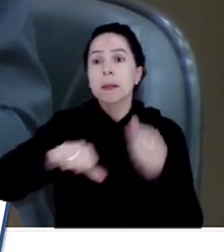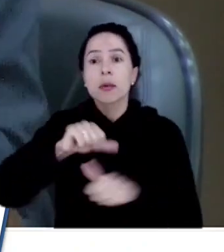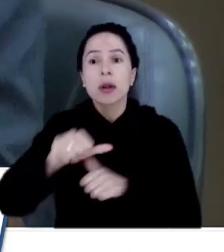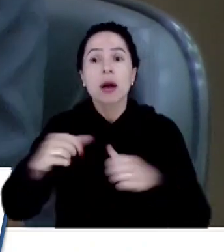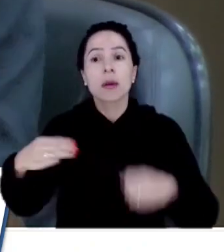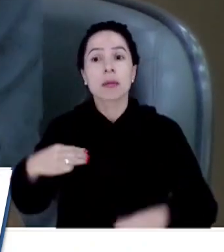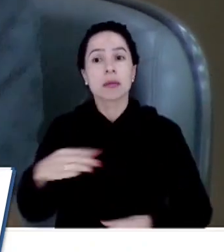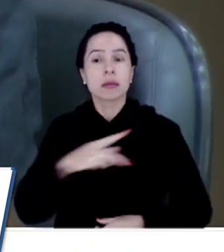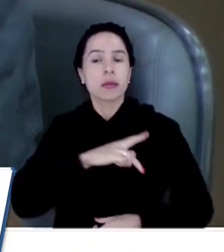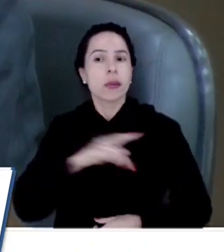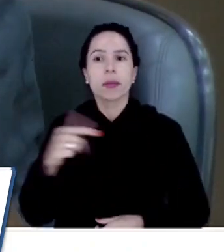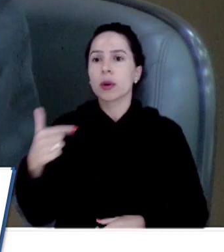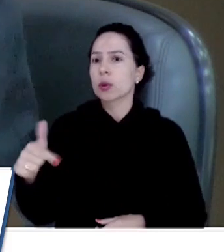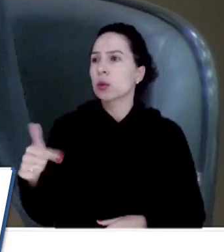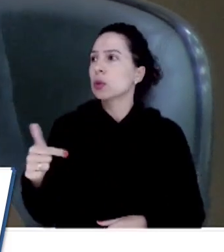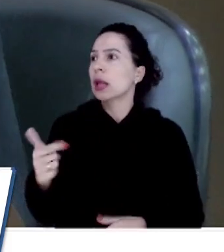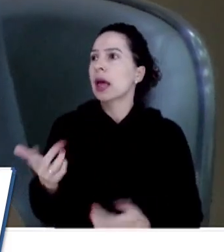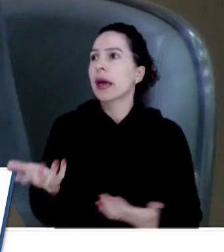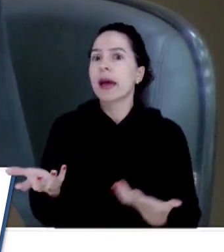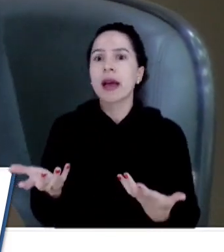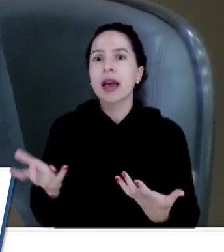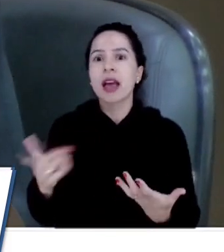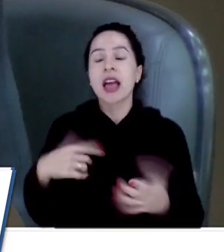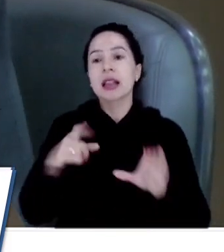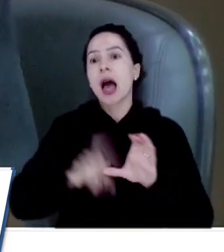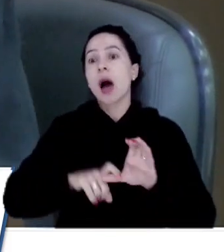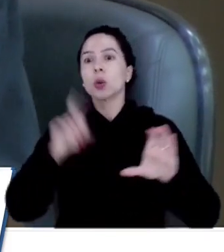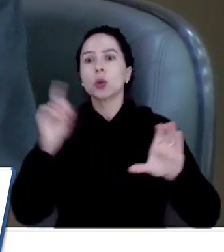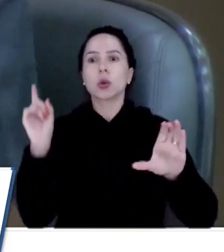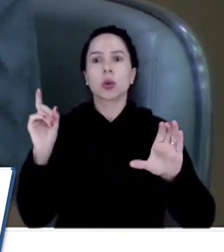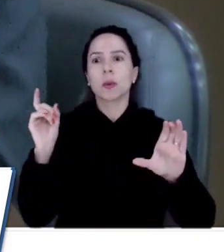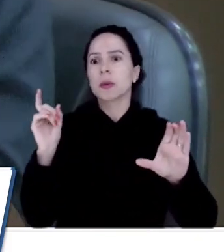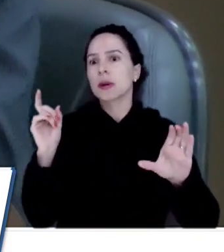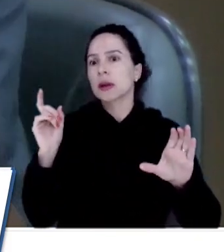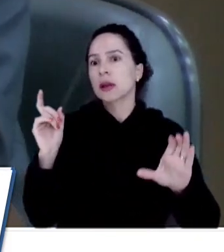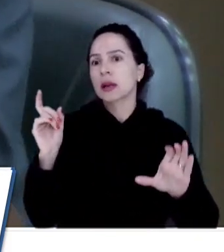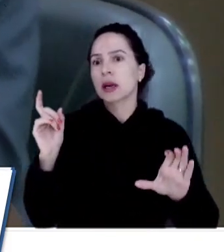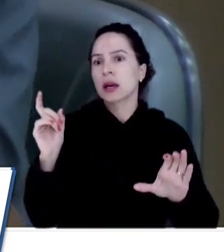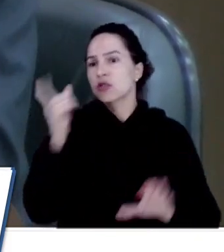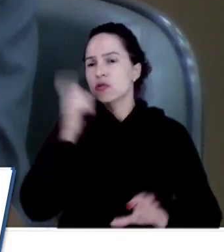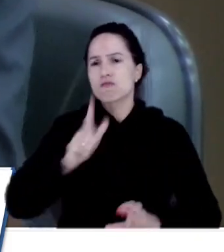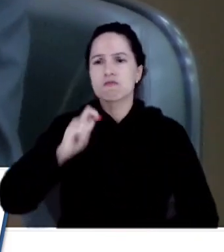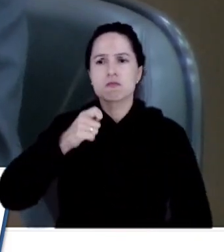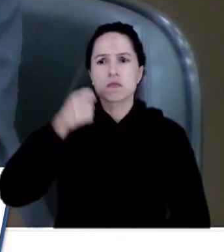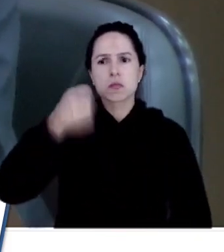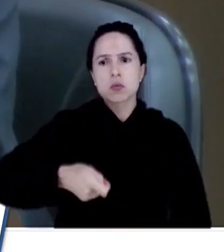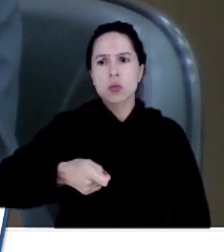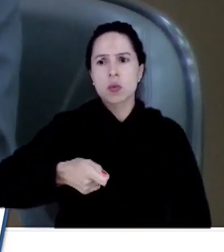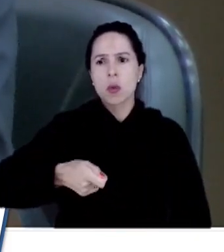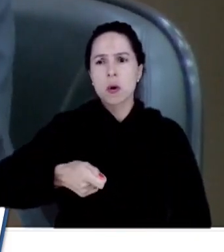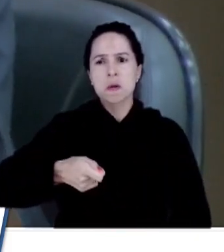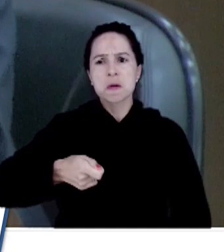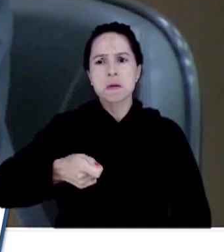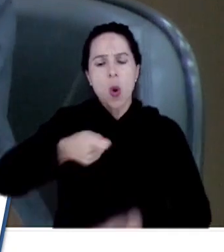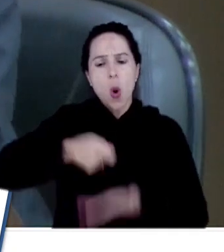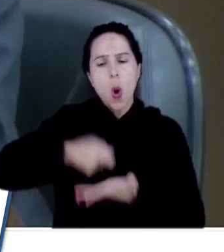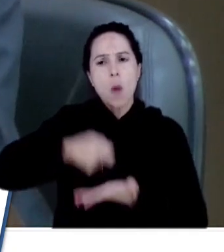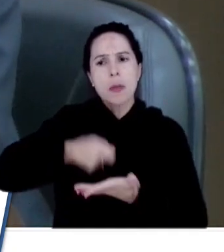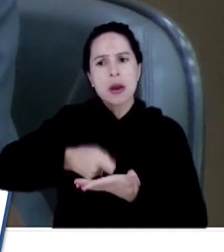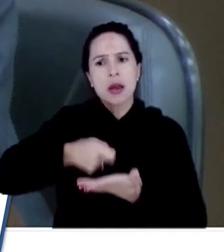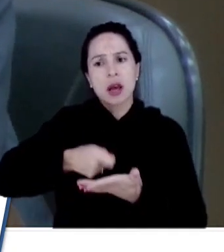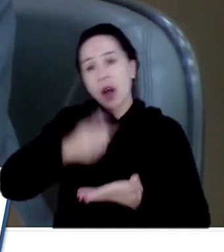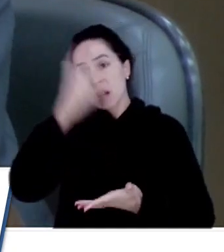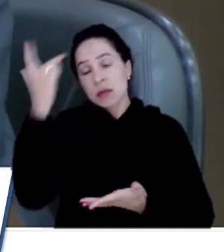Público não tem essa autonomia de impor as coisas por goela abaixo e as